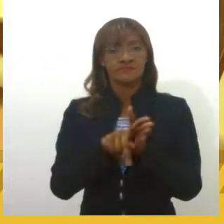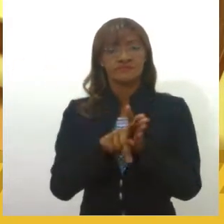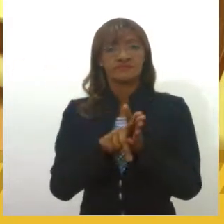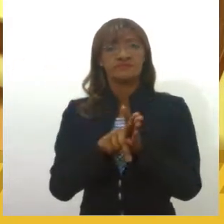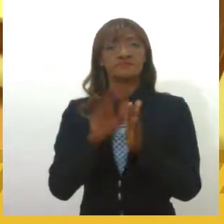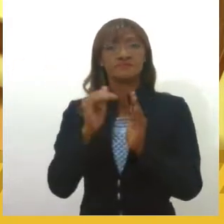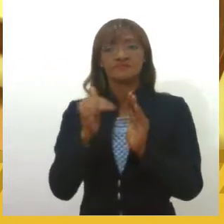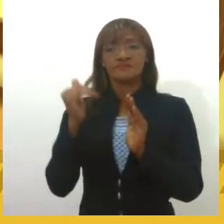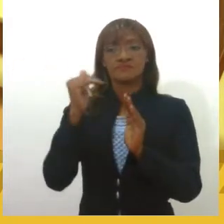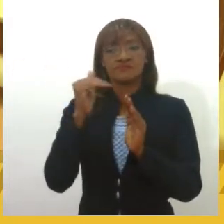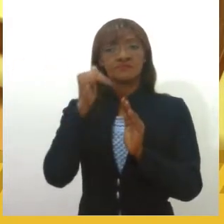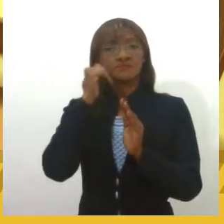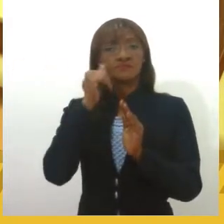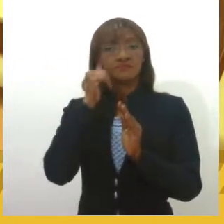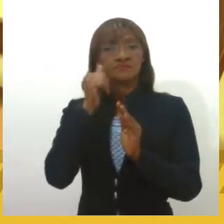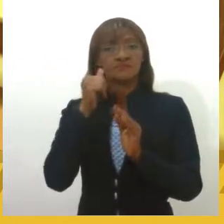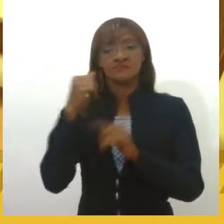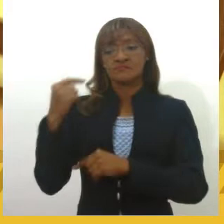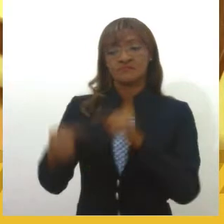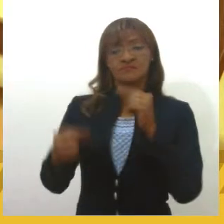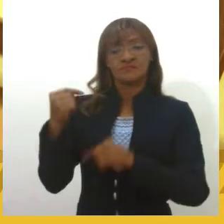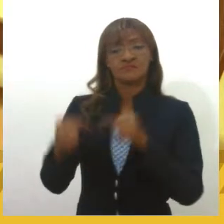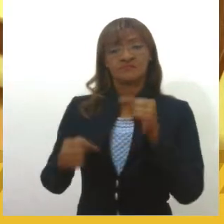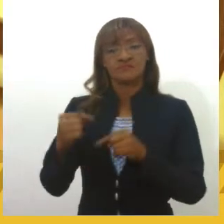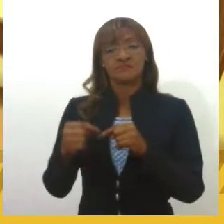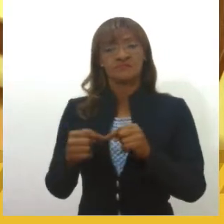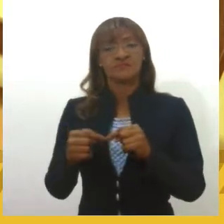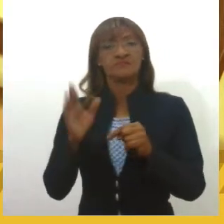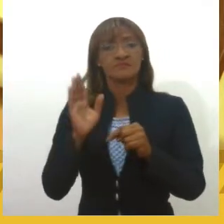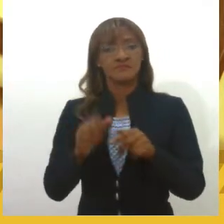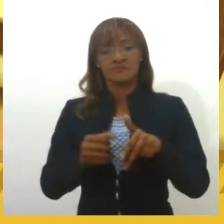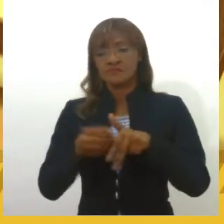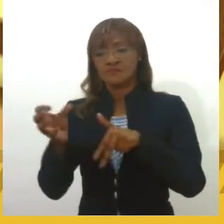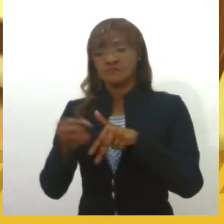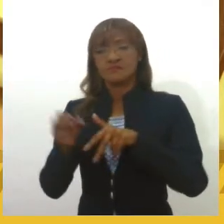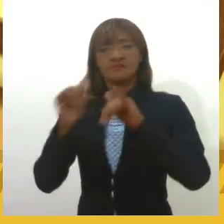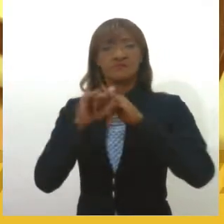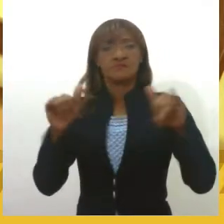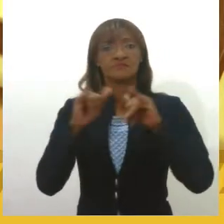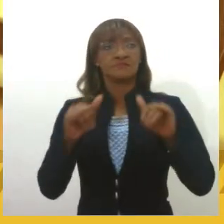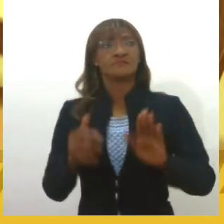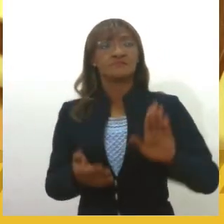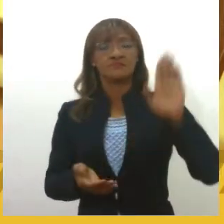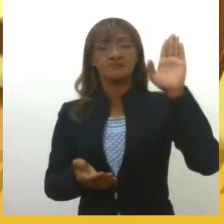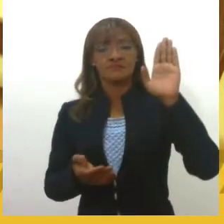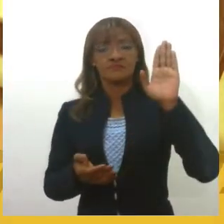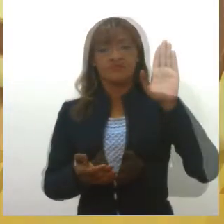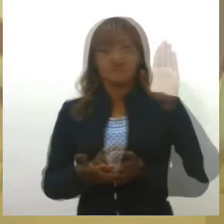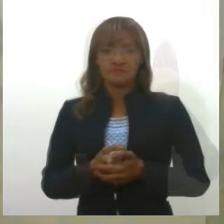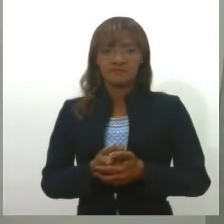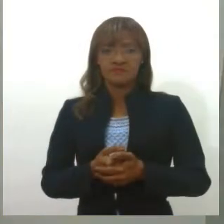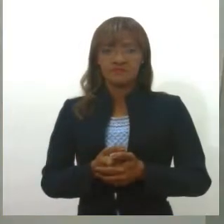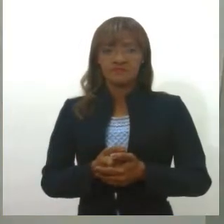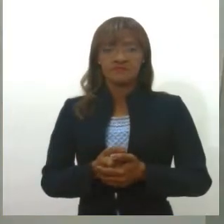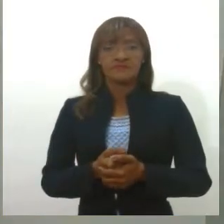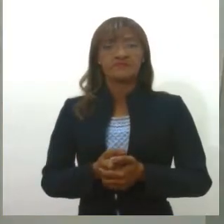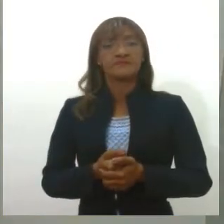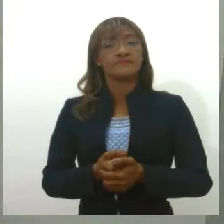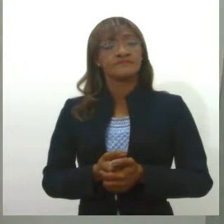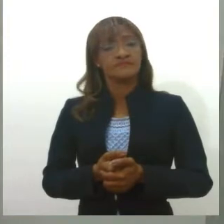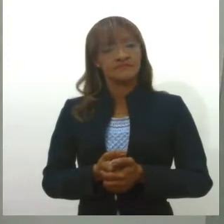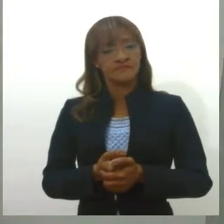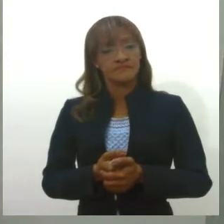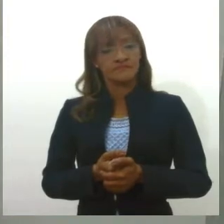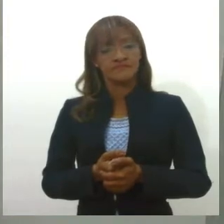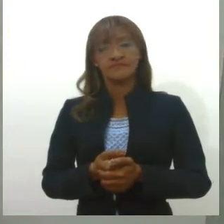da participação feminina na política, para usar esse dinheiro nas campanhas eleitorais de suas candidatas. Após